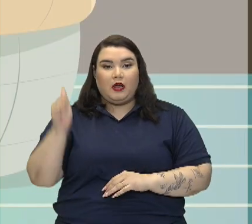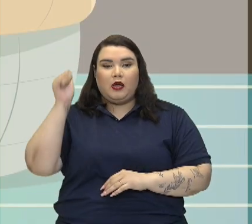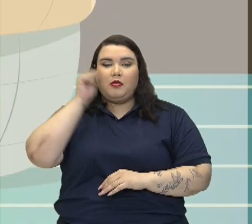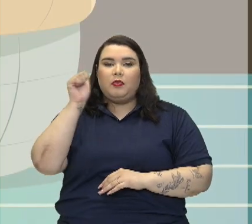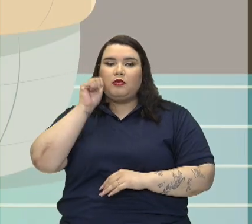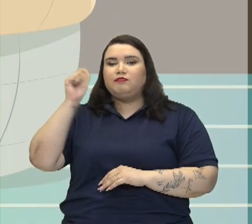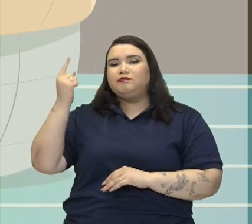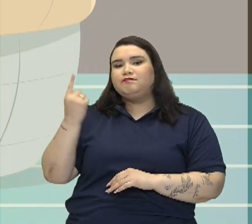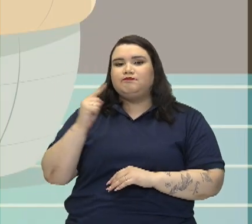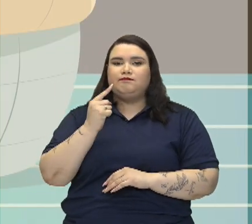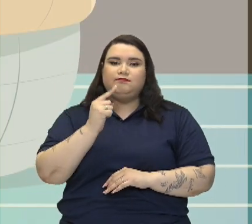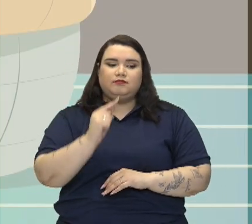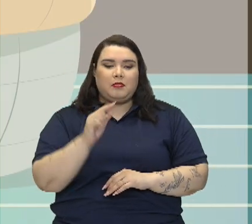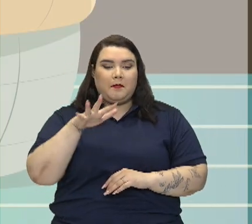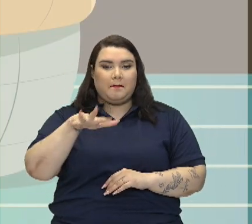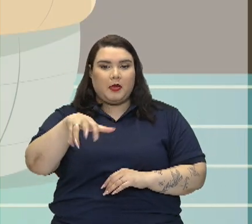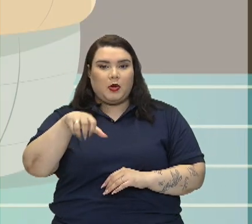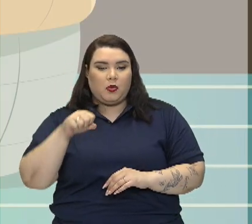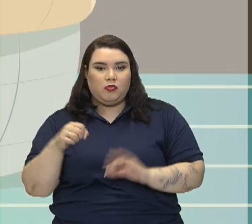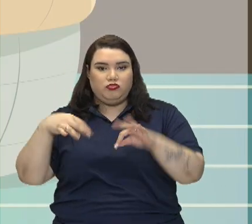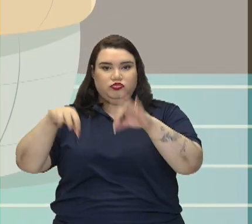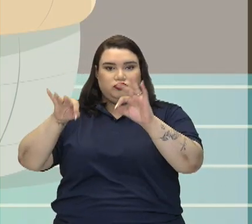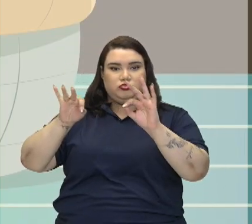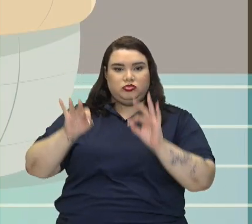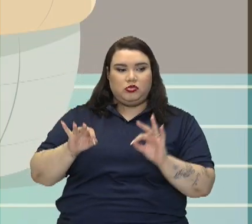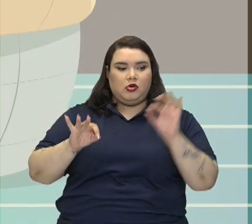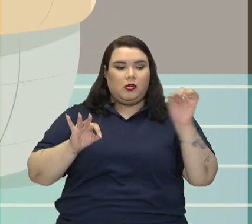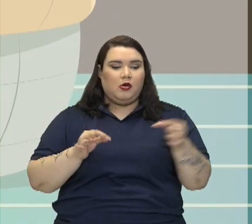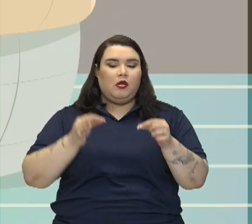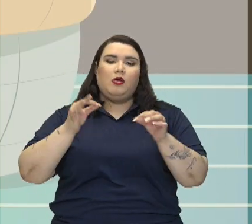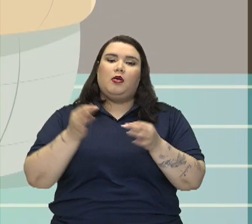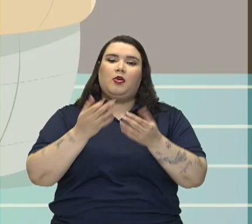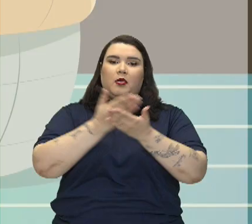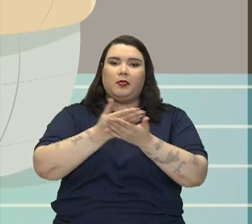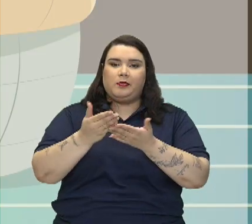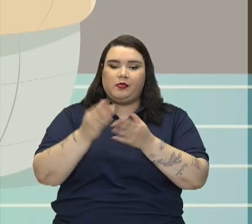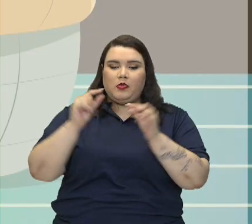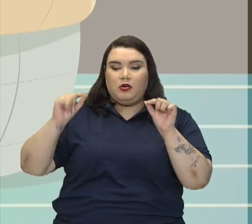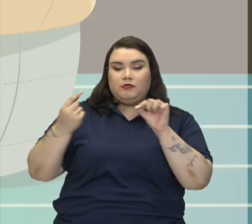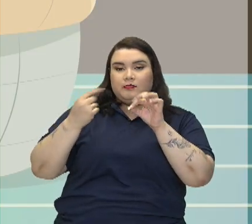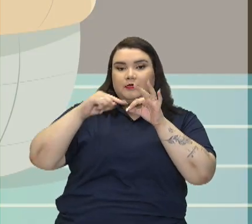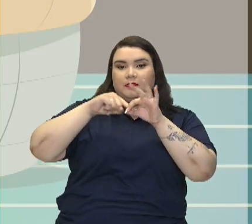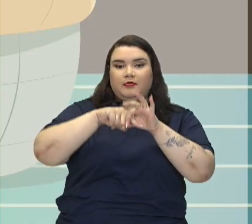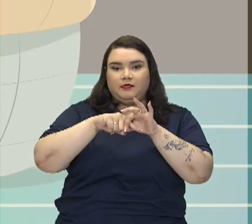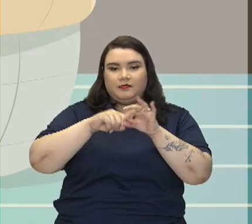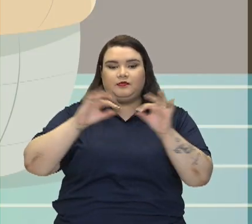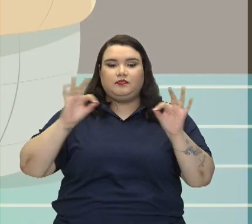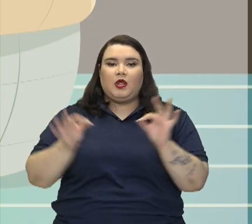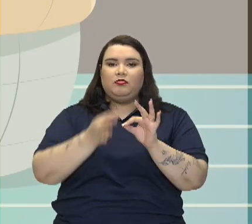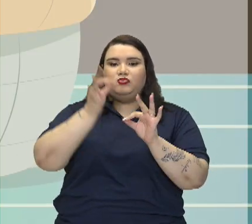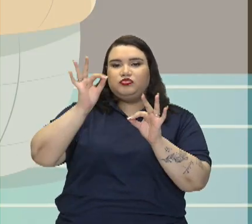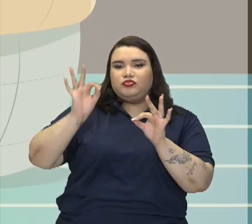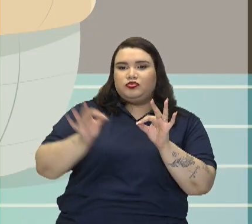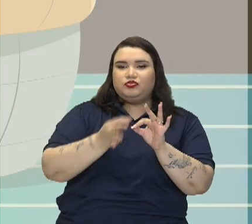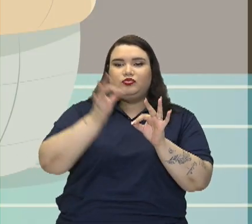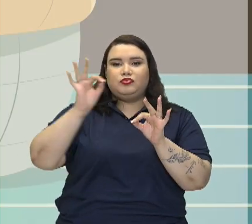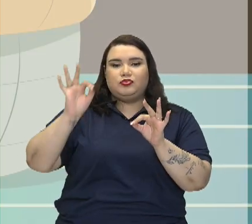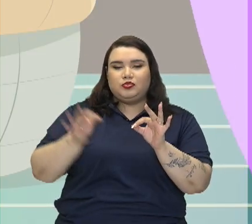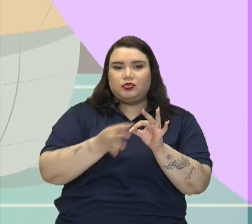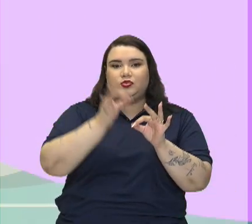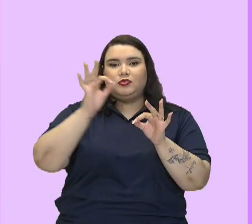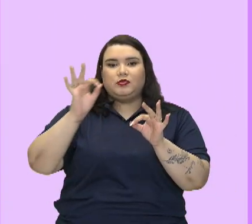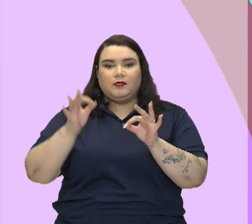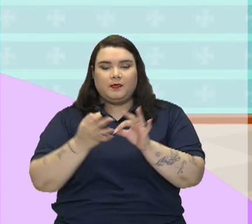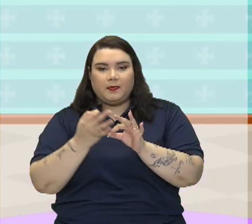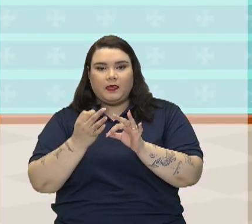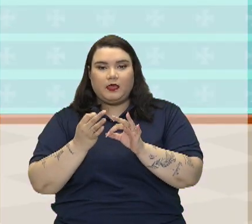da baronesa, pegou do pano, pegou da agulha, pegou da linha, enfiou a linha na agulha e entrou a coser. Veio a noite